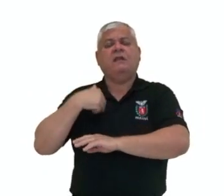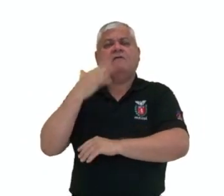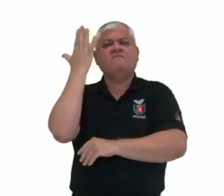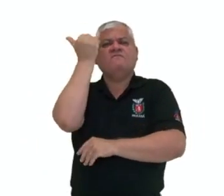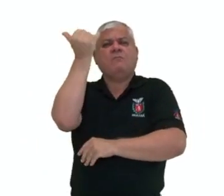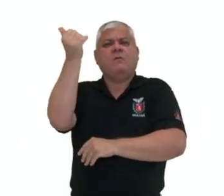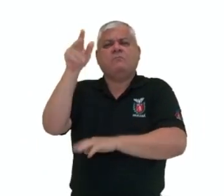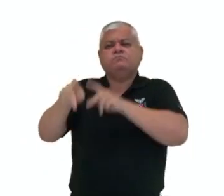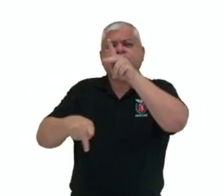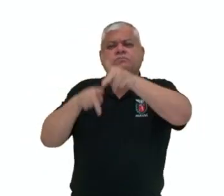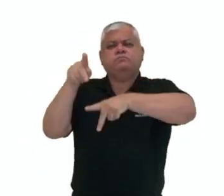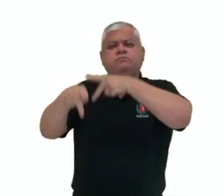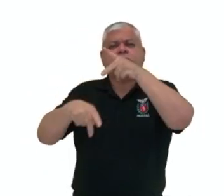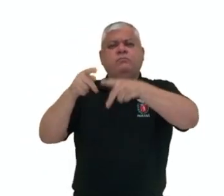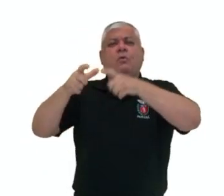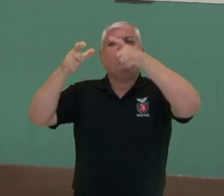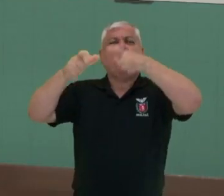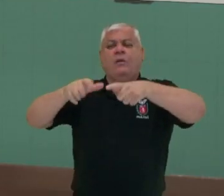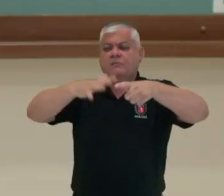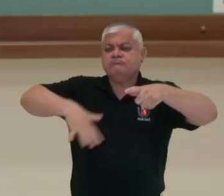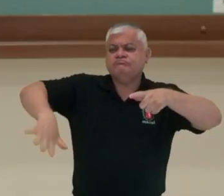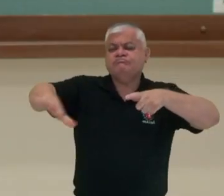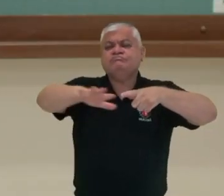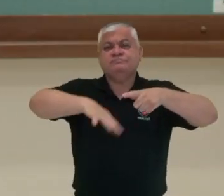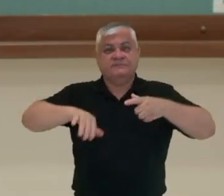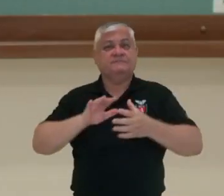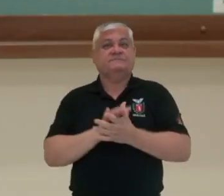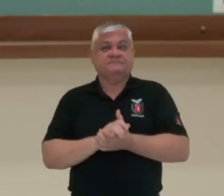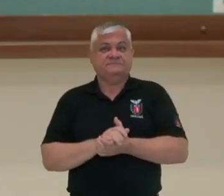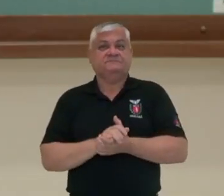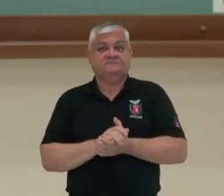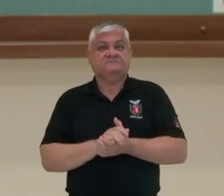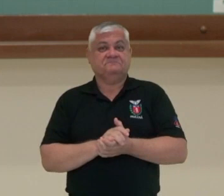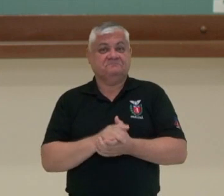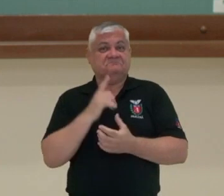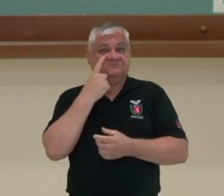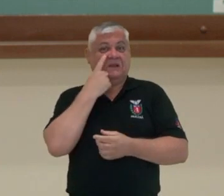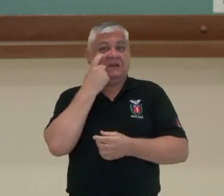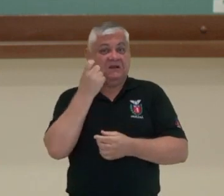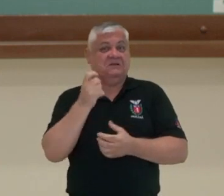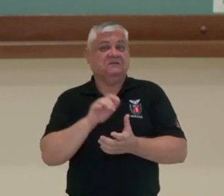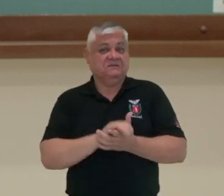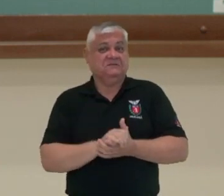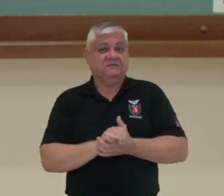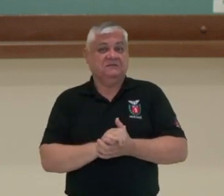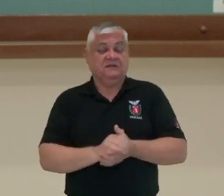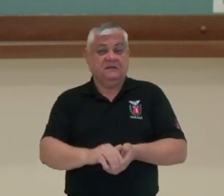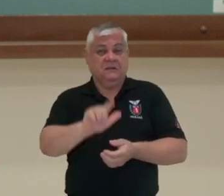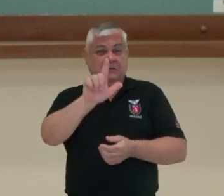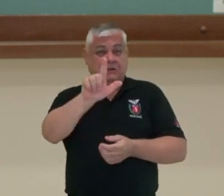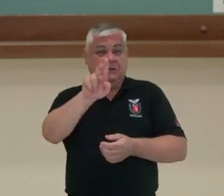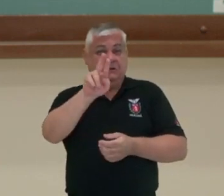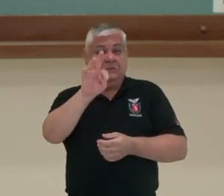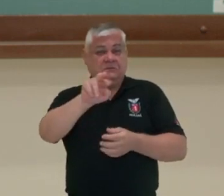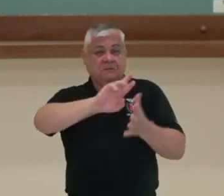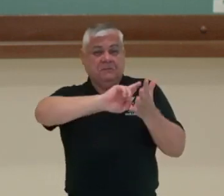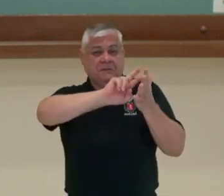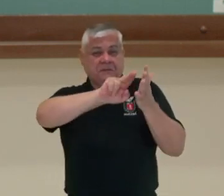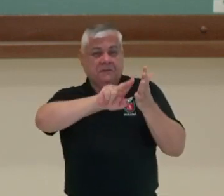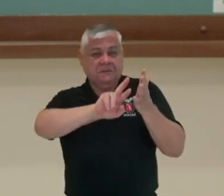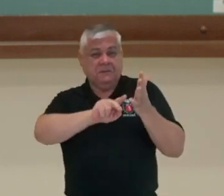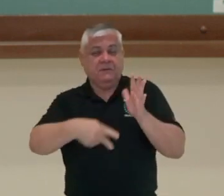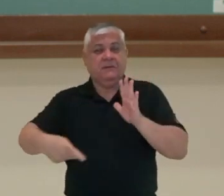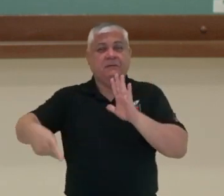militares realizadas por eles. Muito interessante, ó. As lutas fazem